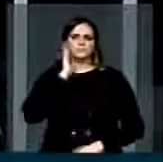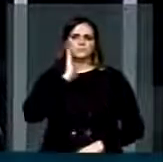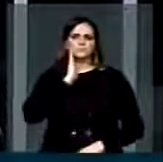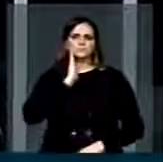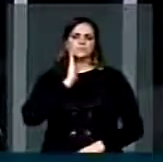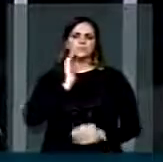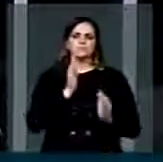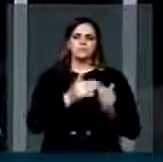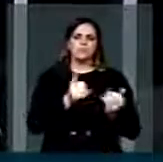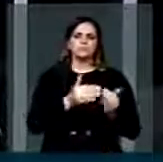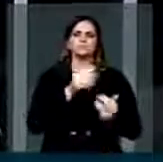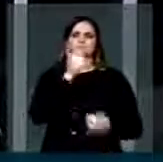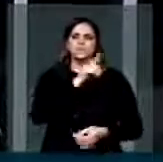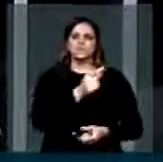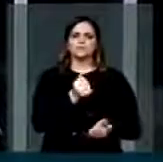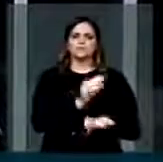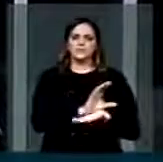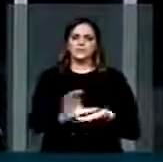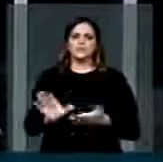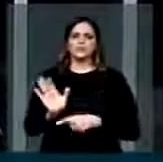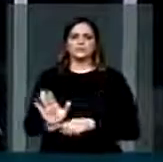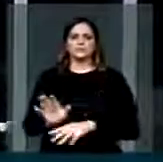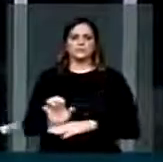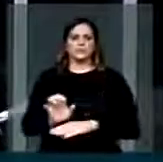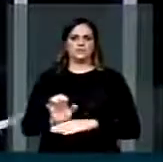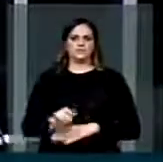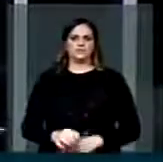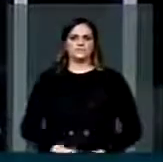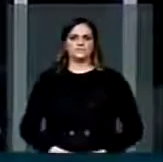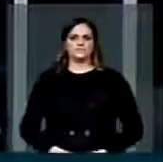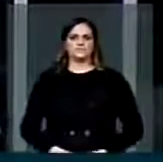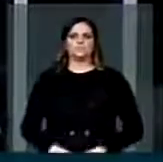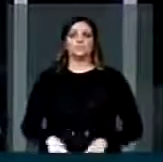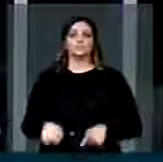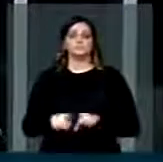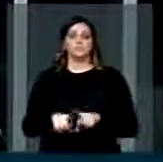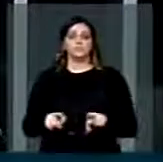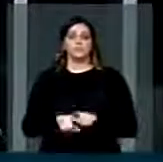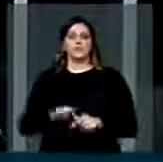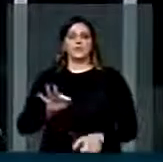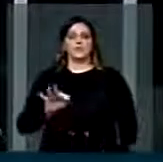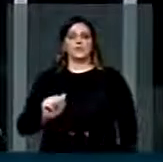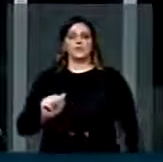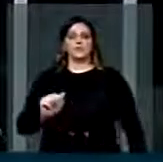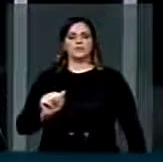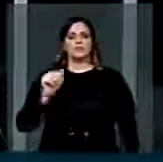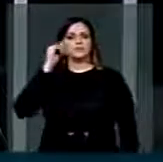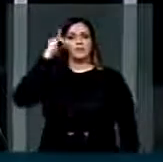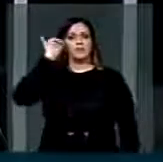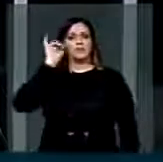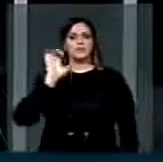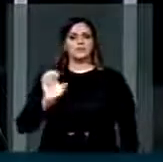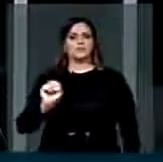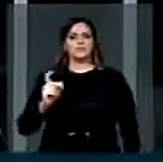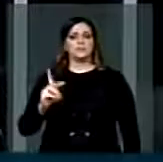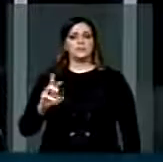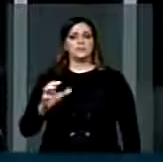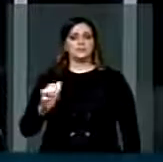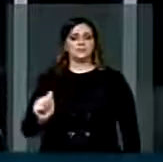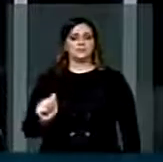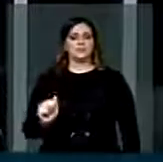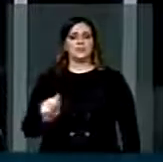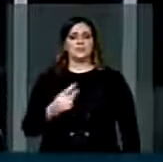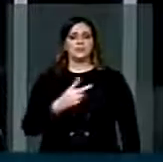destinar recursos para os nossos estados. Também coloquei recursos para a Fazenda Esperança, lá em Coroatá,